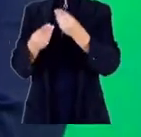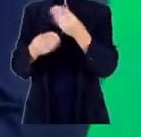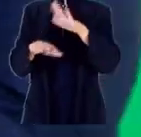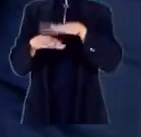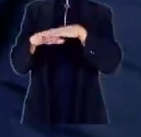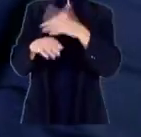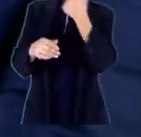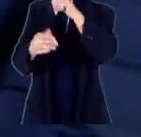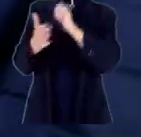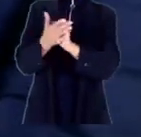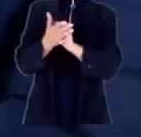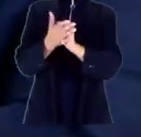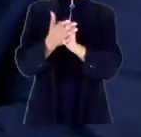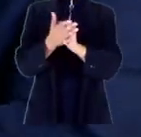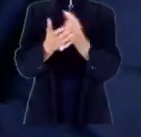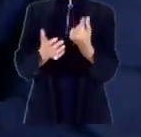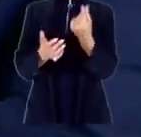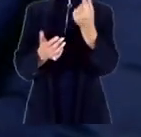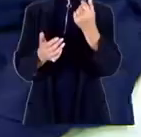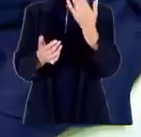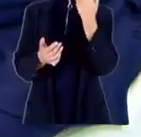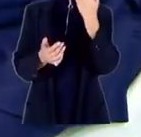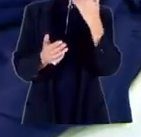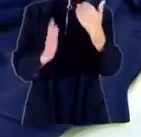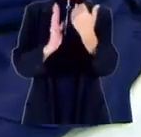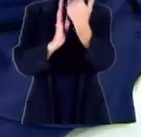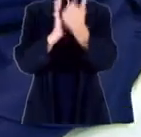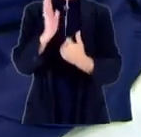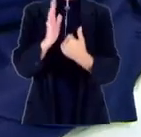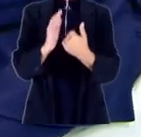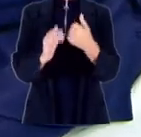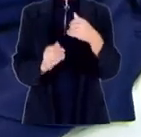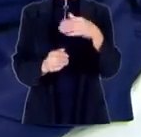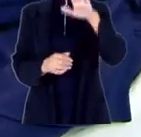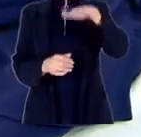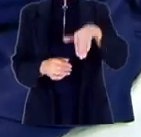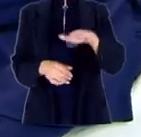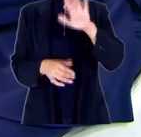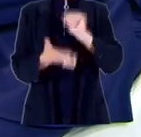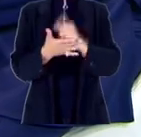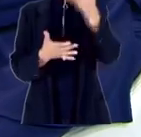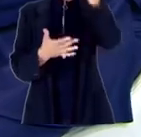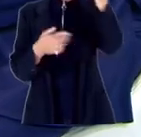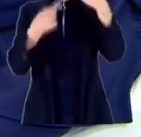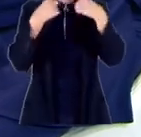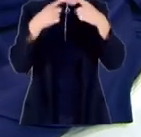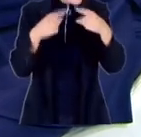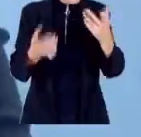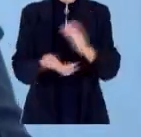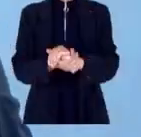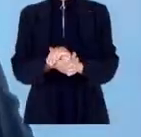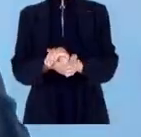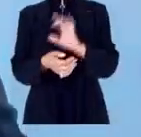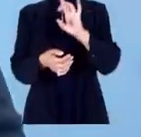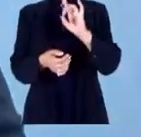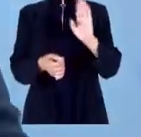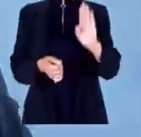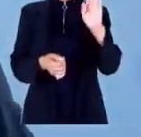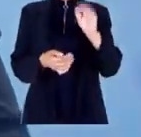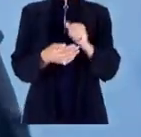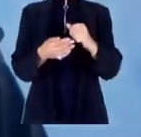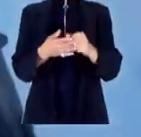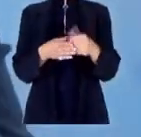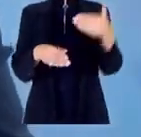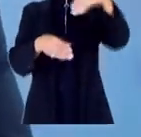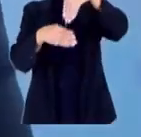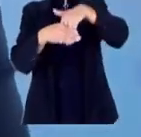o rango a comida como é que faz para baixar isso O povo tá reclamando muito só uma candidatura e uma